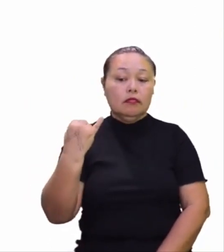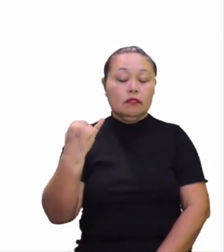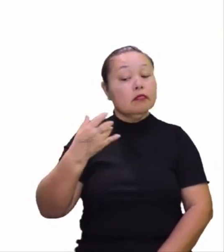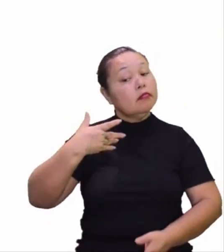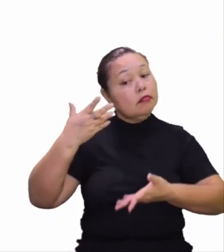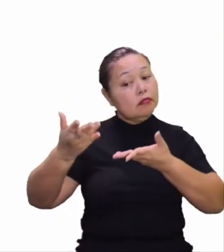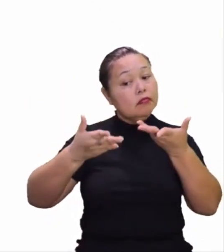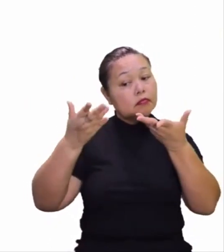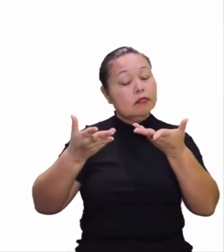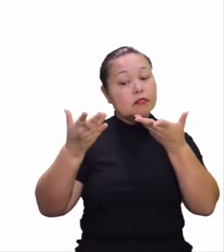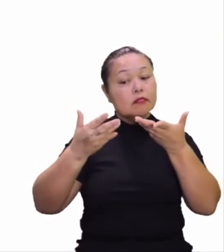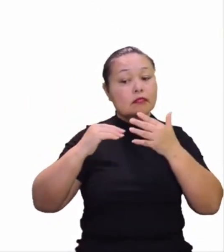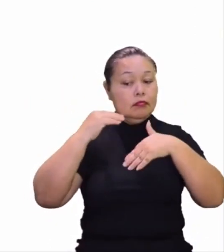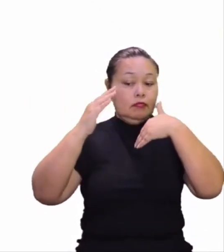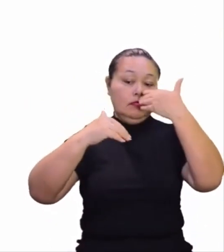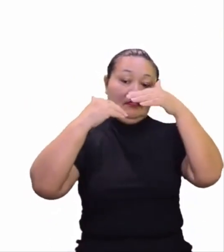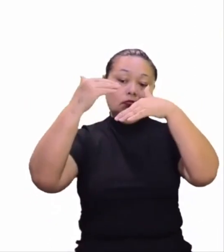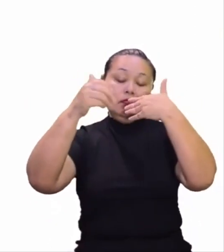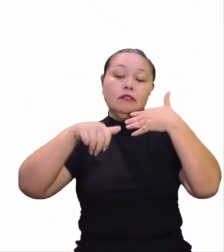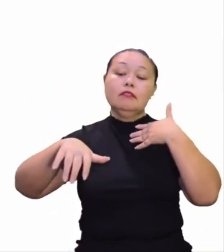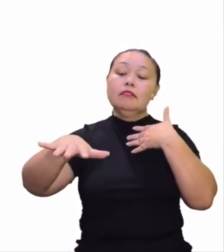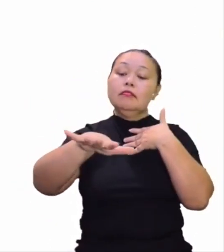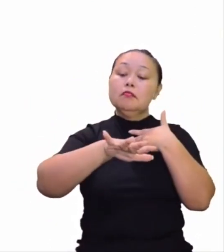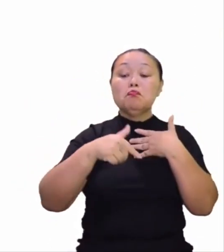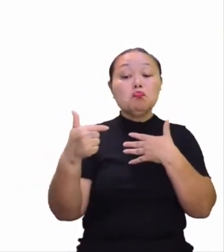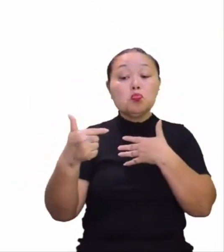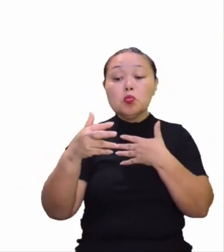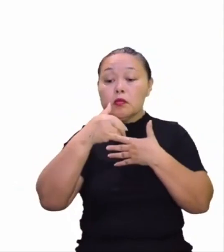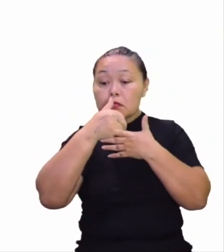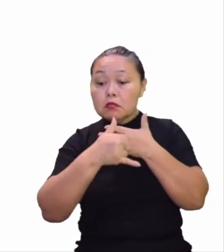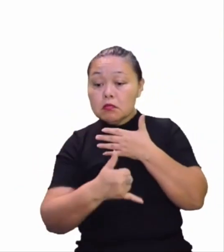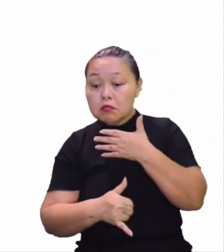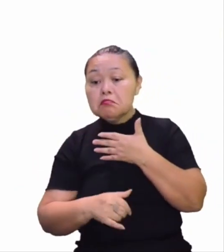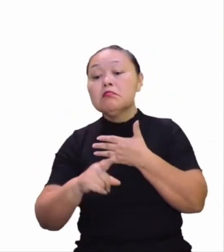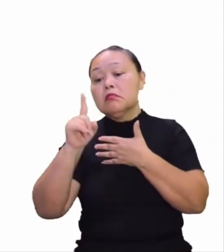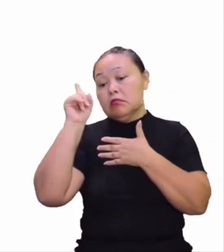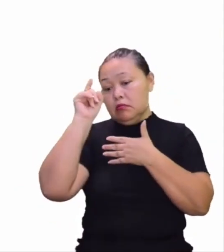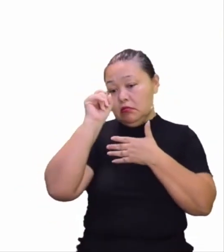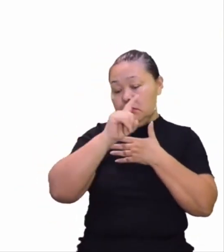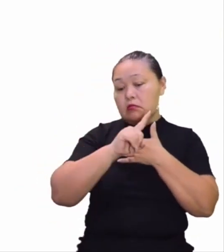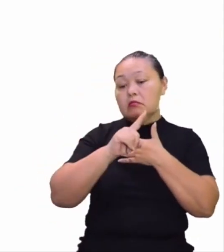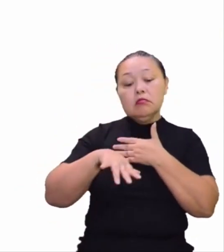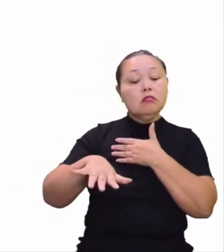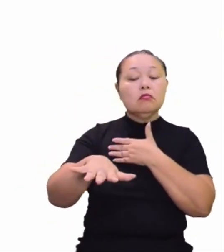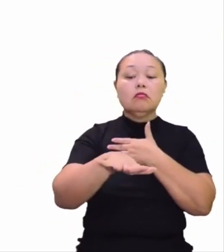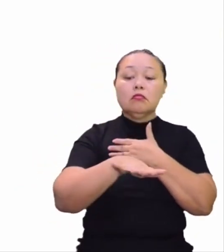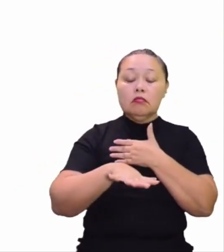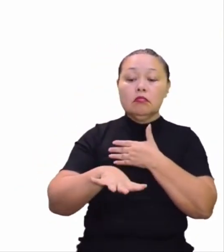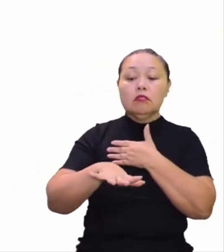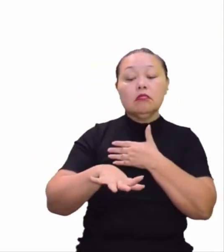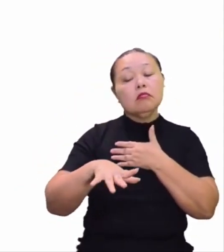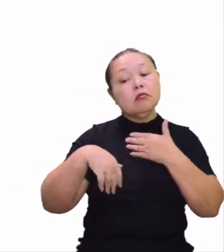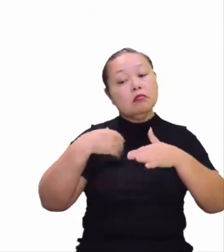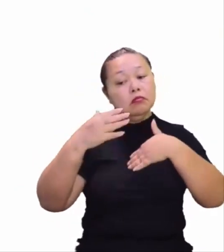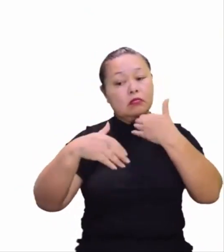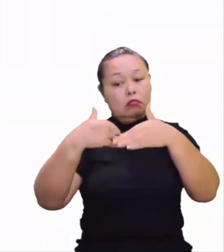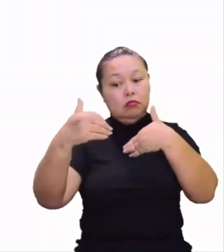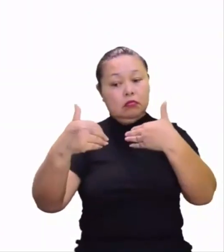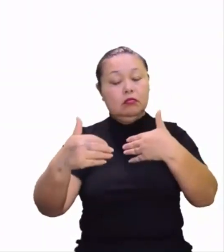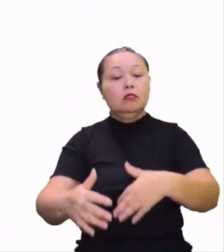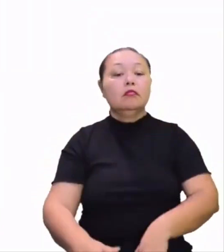ela promove o desenvolvimento de uma região. Sem energia, é muito complicado para uma determinada região se